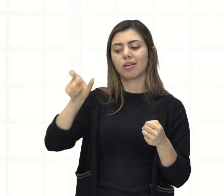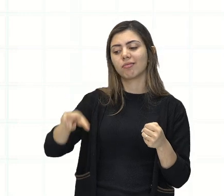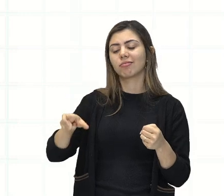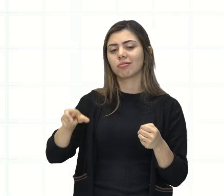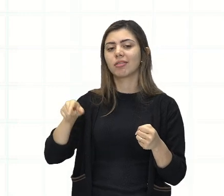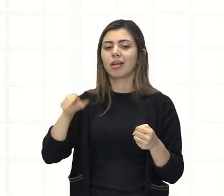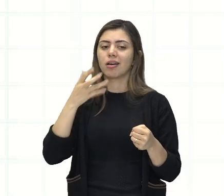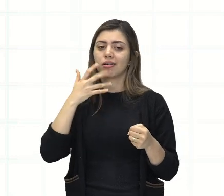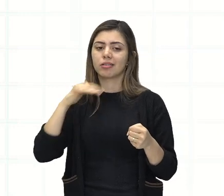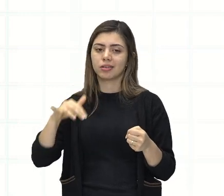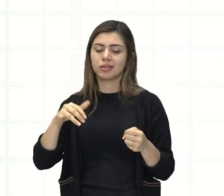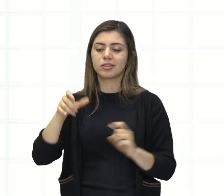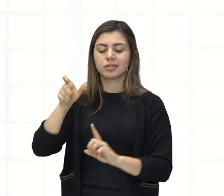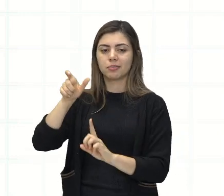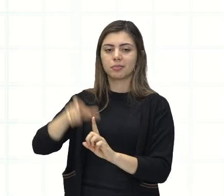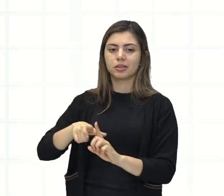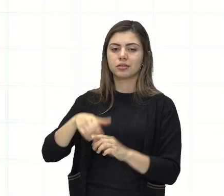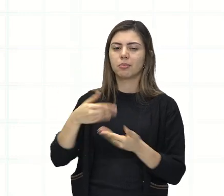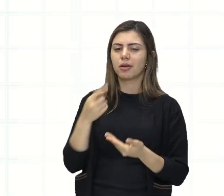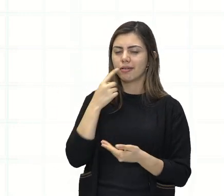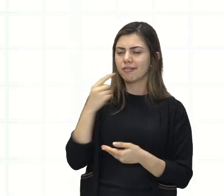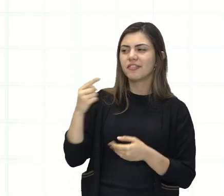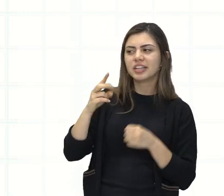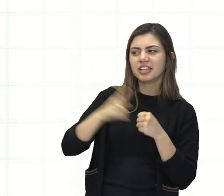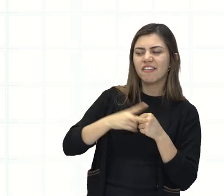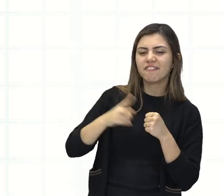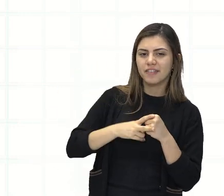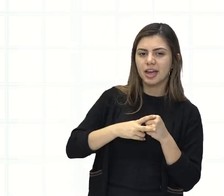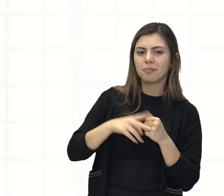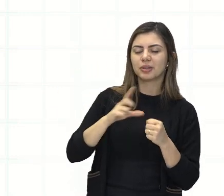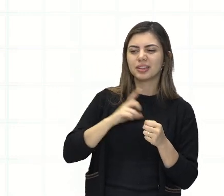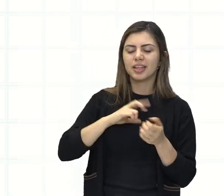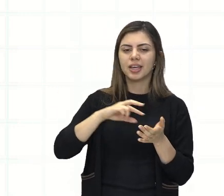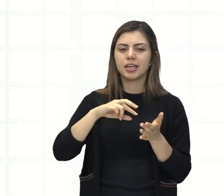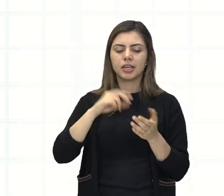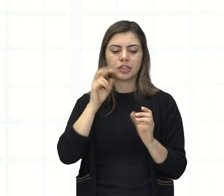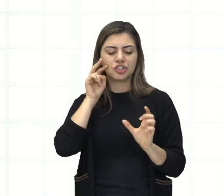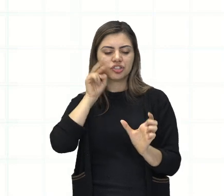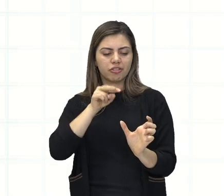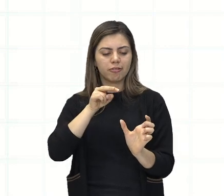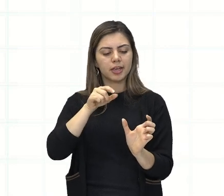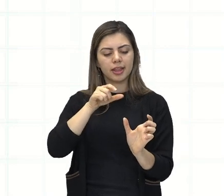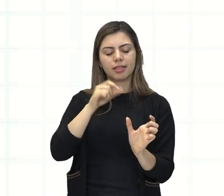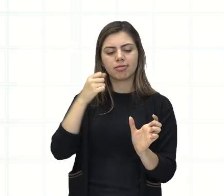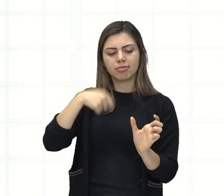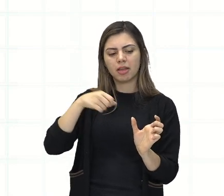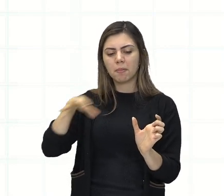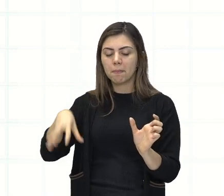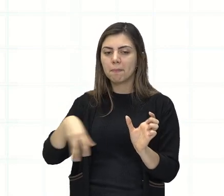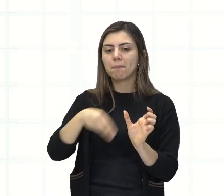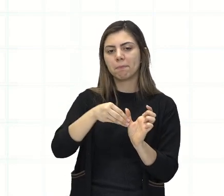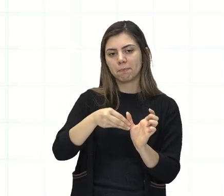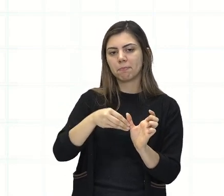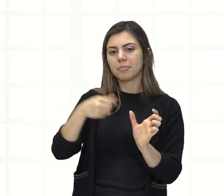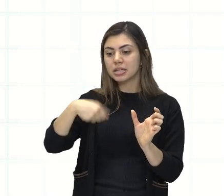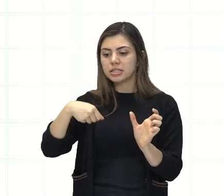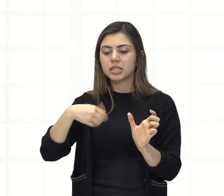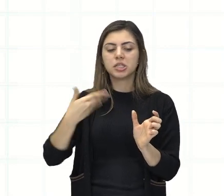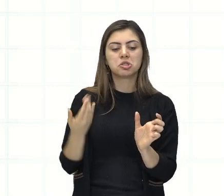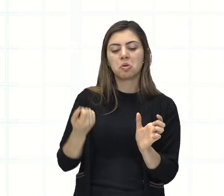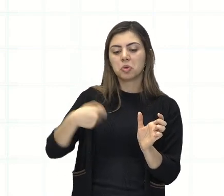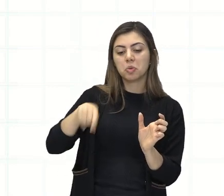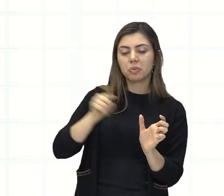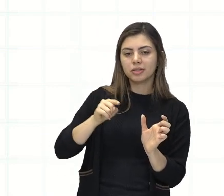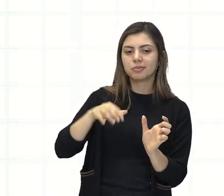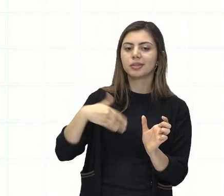sobrou predicado. Olha para o verbo. Tem sentido completo? Não, professora, porque isso aqui está completando sentido. Beleza. Então,